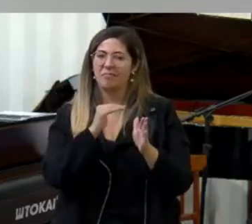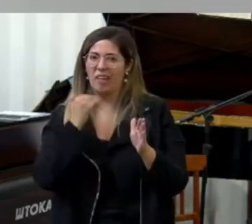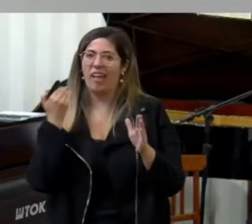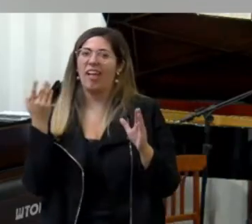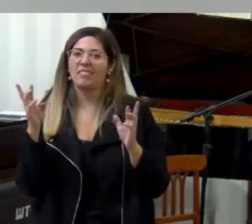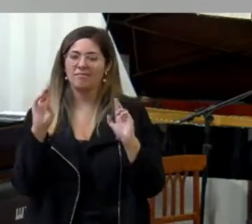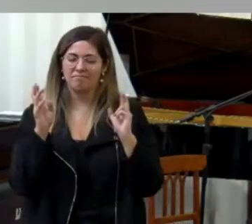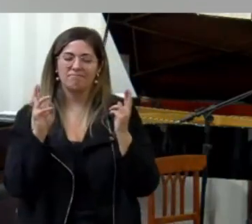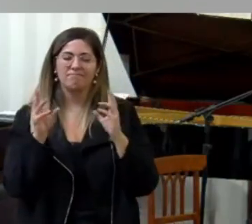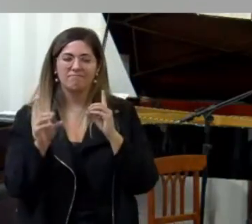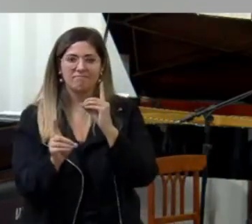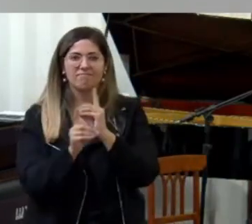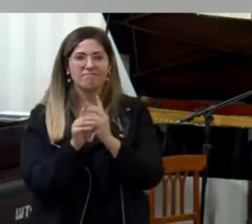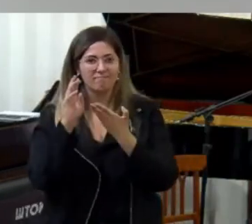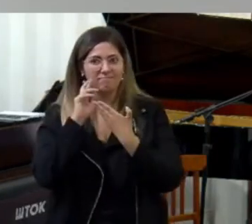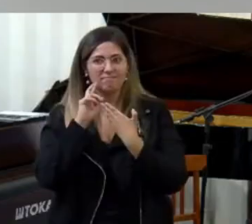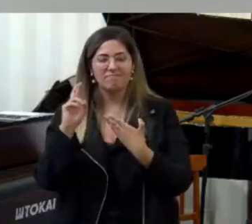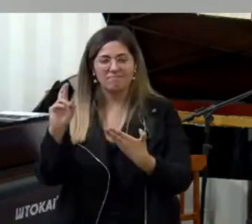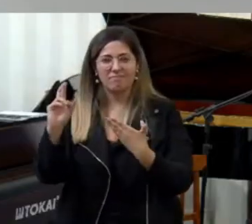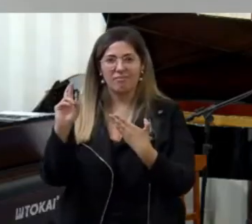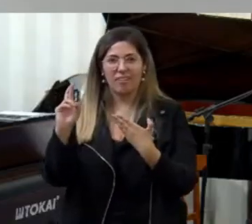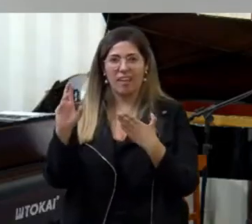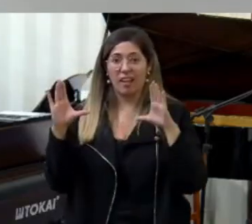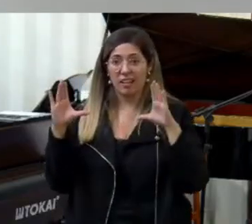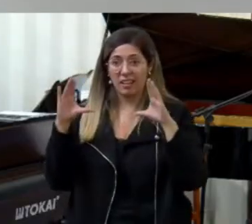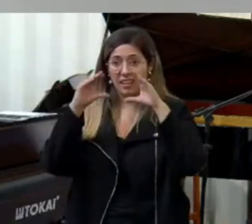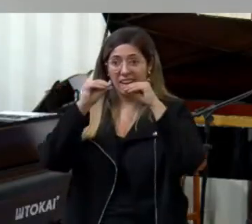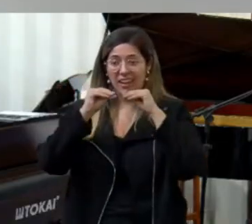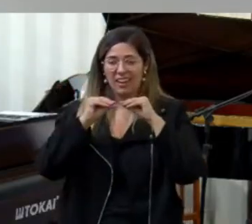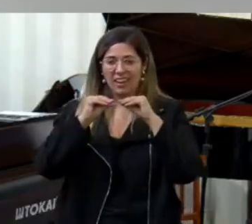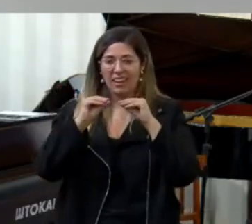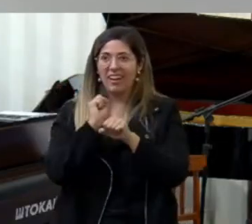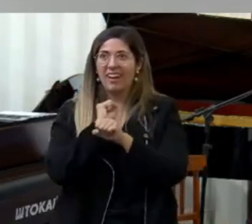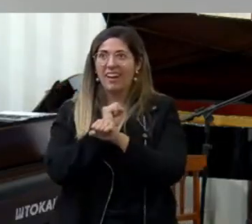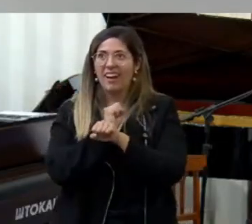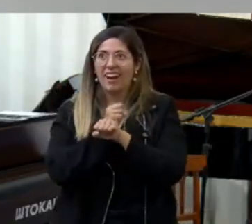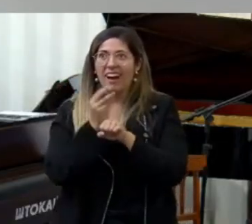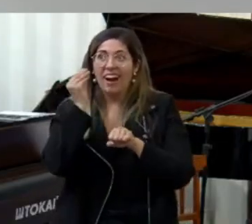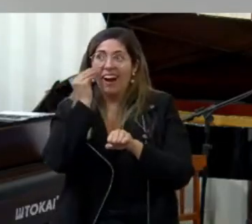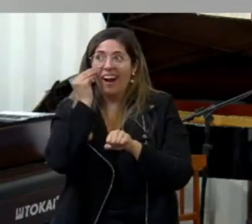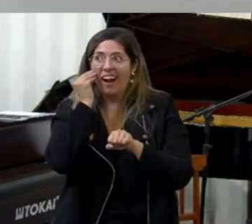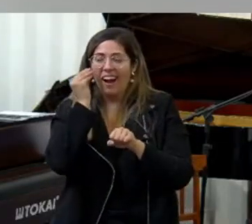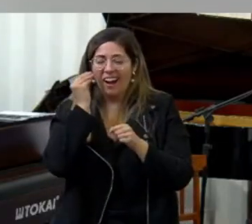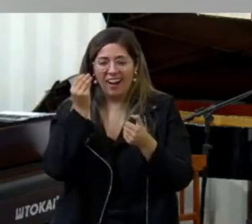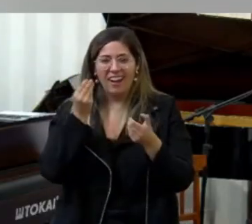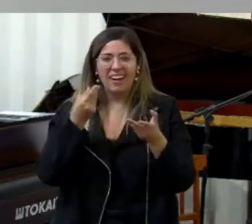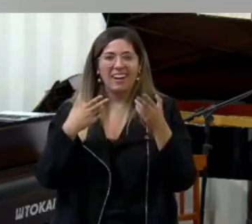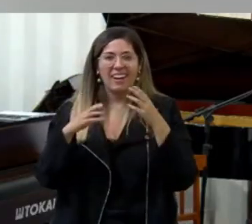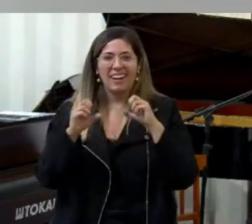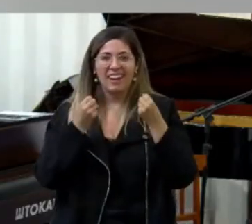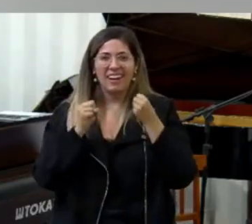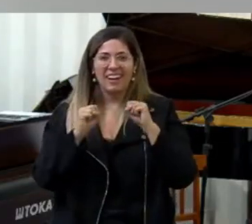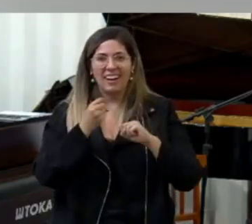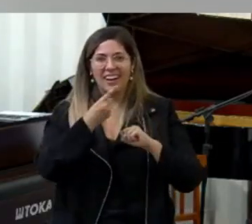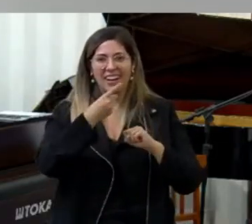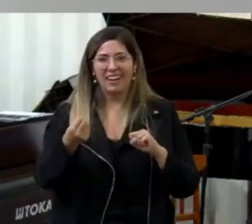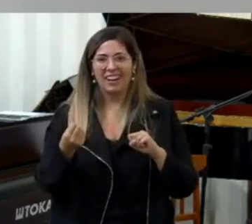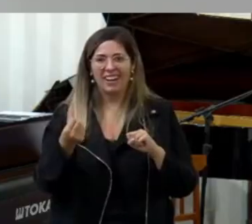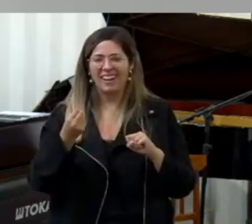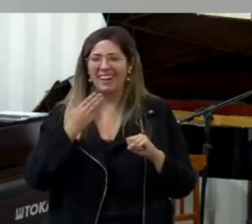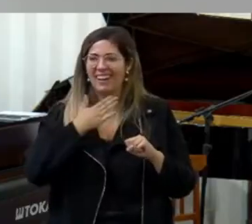isso, ele experimentou, assim que fechou os seus olhos, o que ele escreveu na última palavra do Salmo 16.